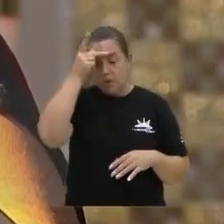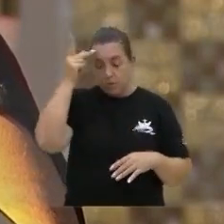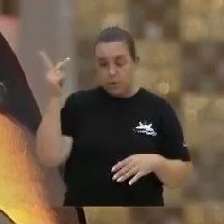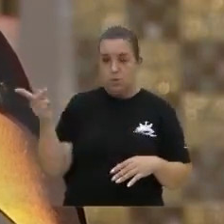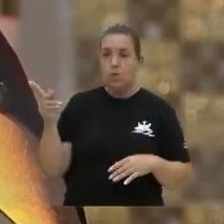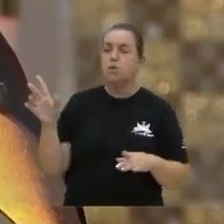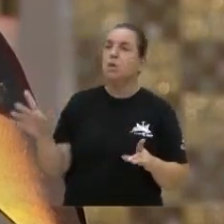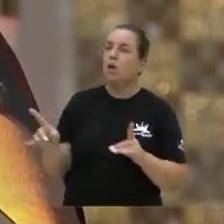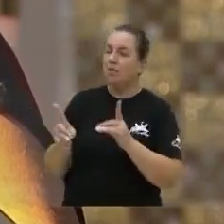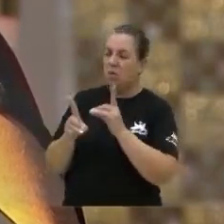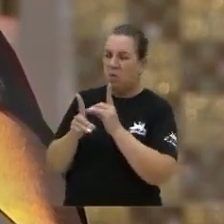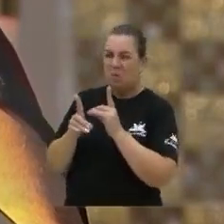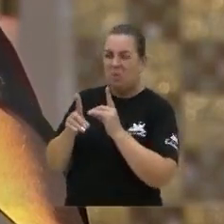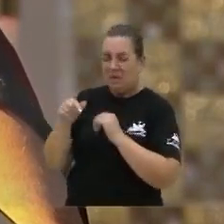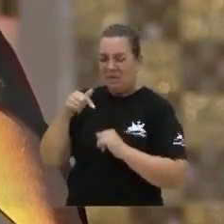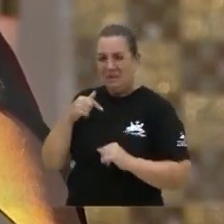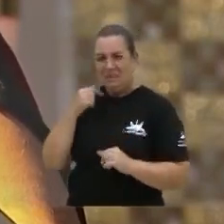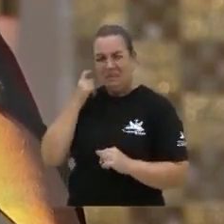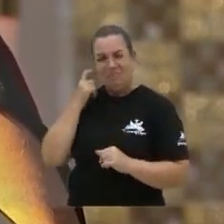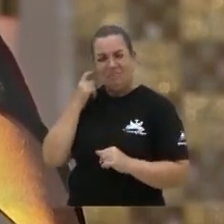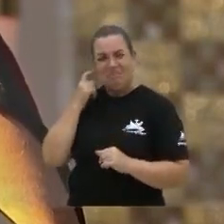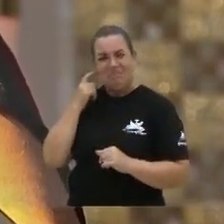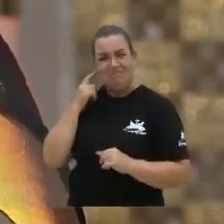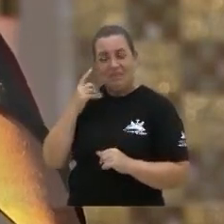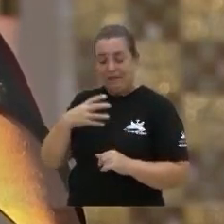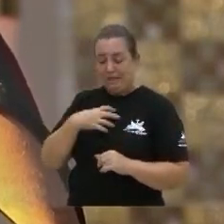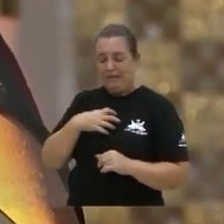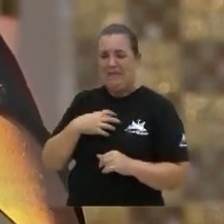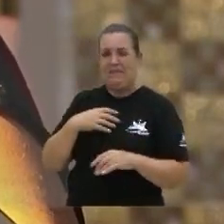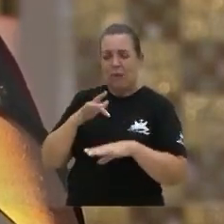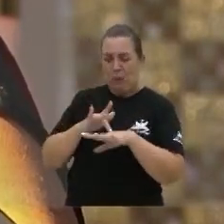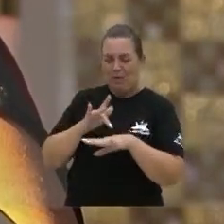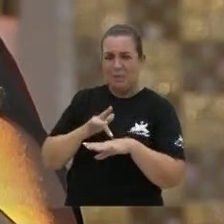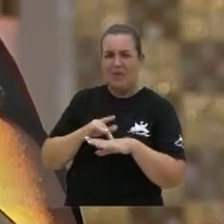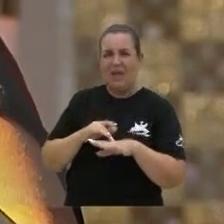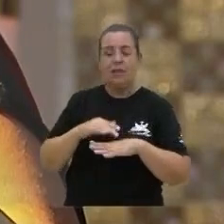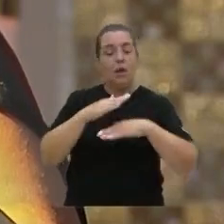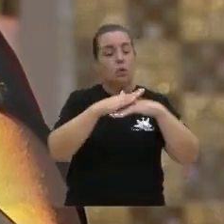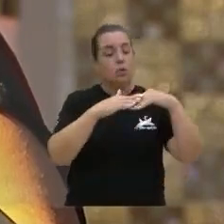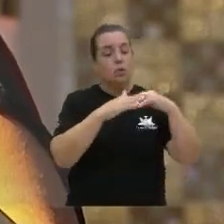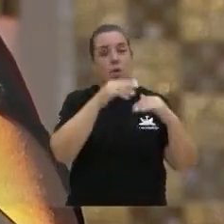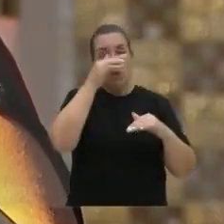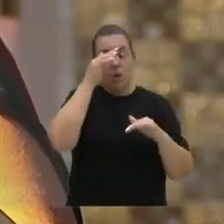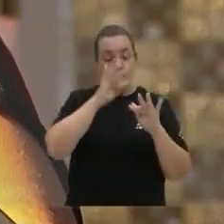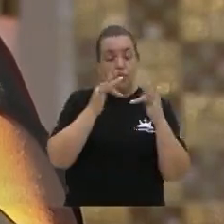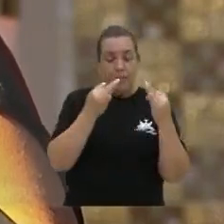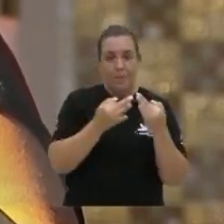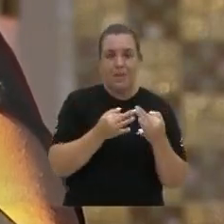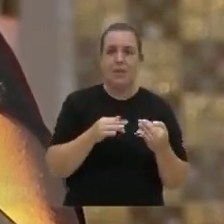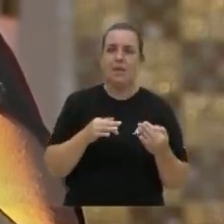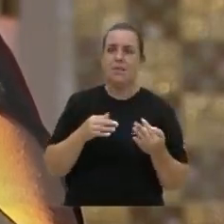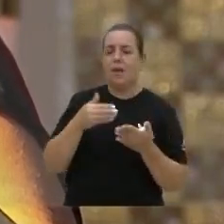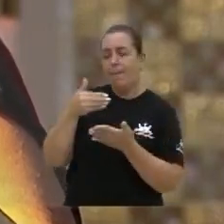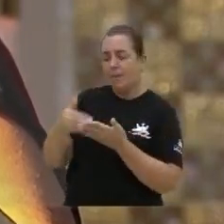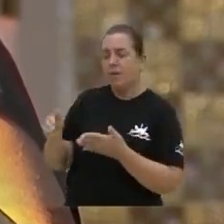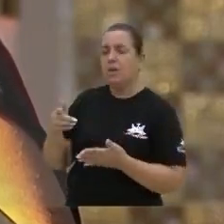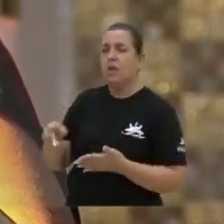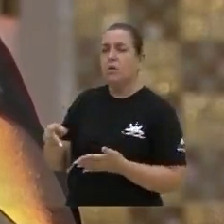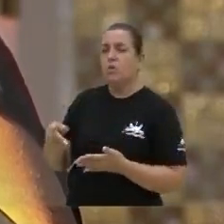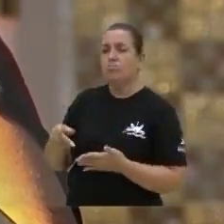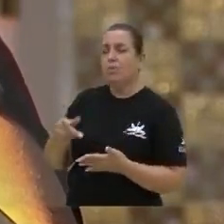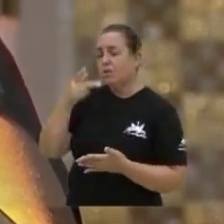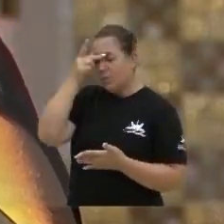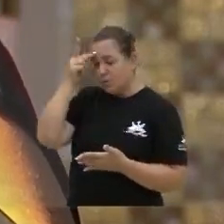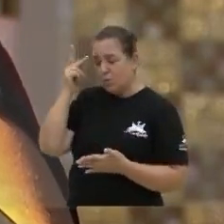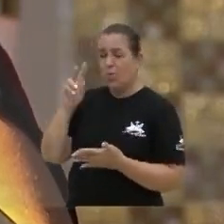encontram infectados, consolo as famílias enlutadas e livrai os vossos filhos e